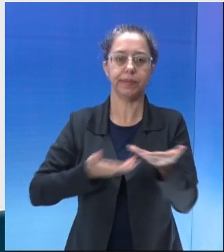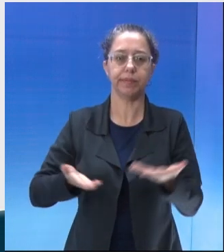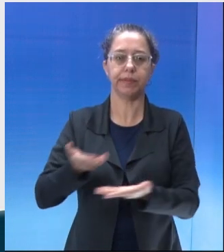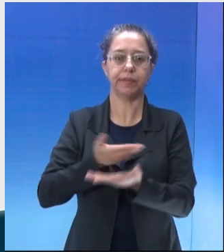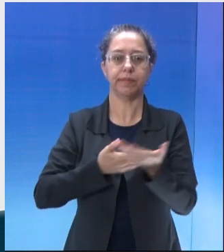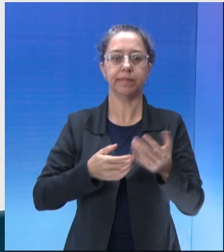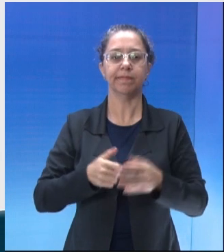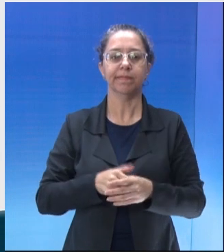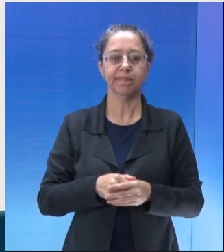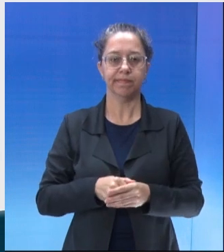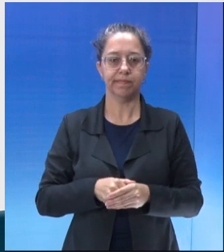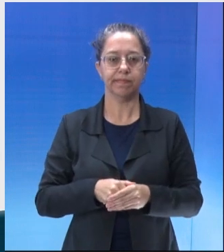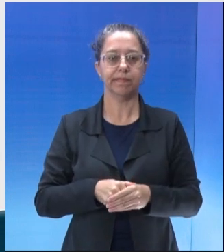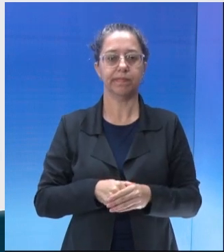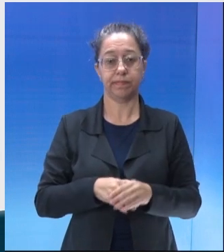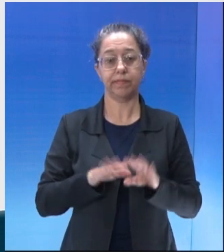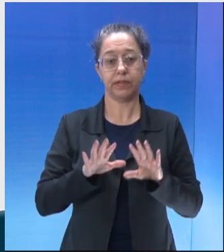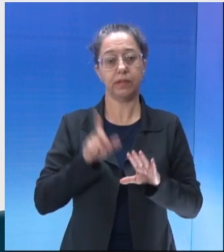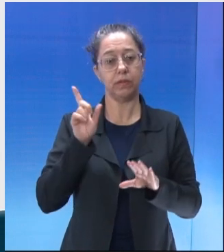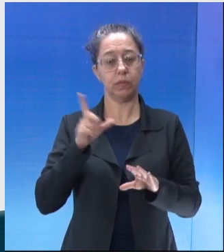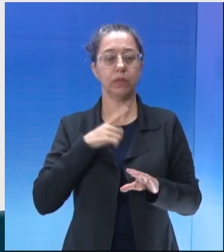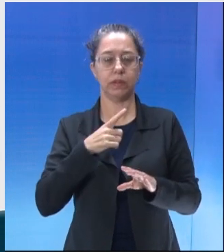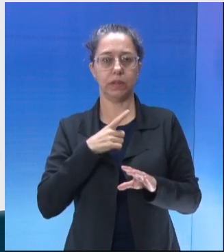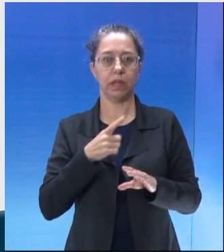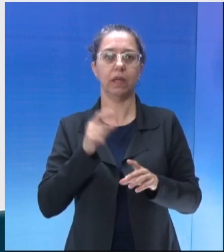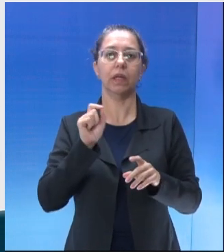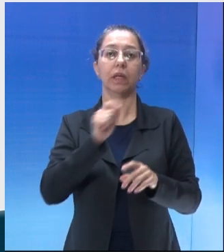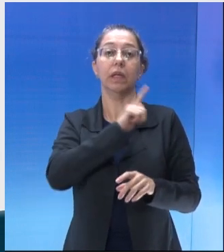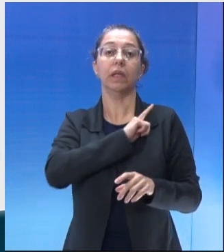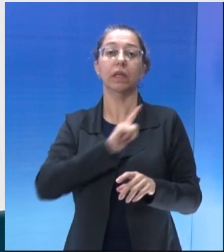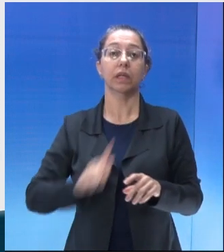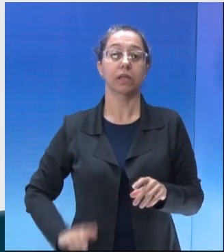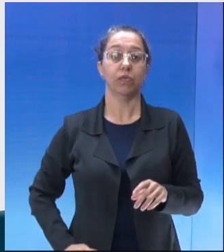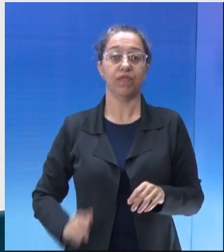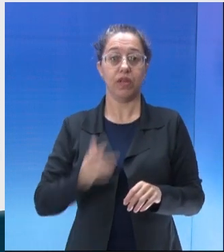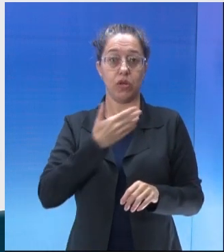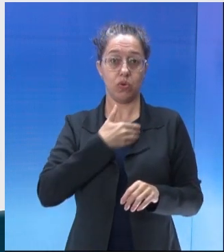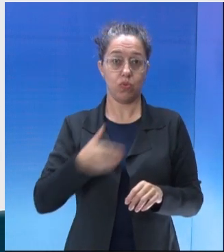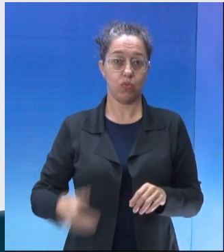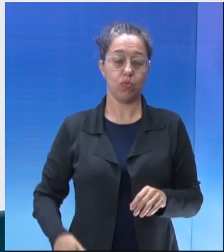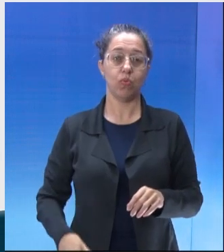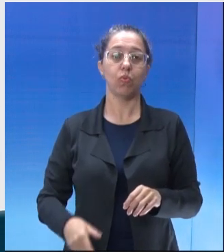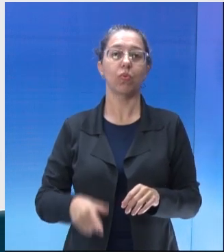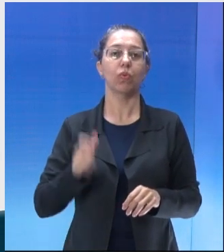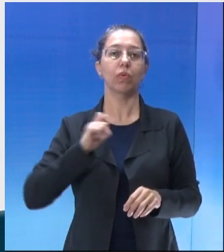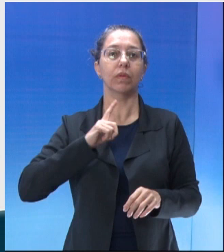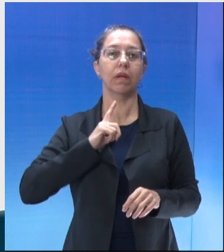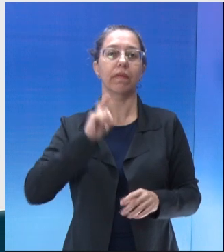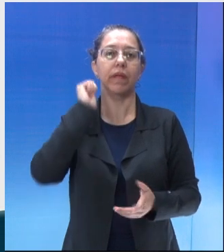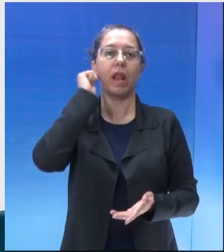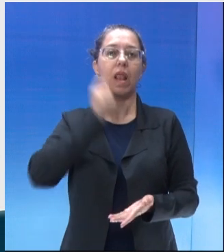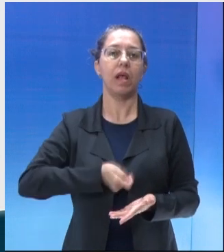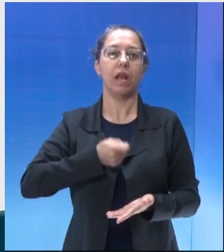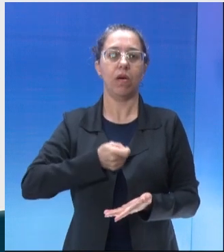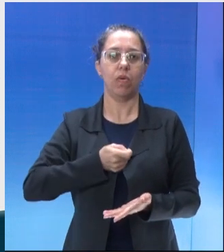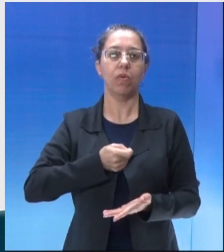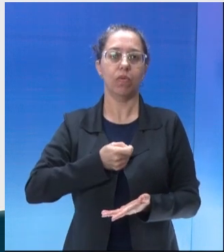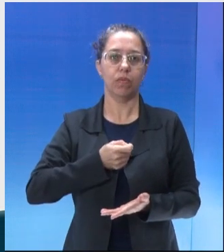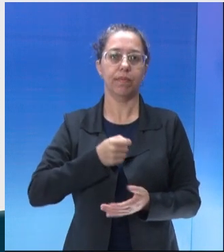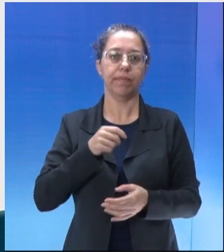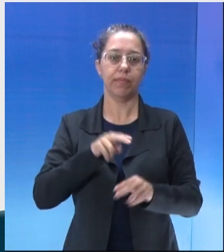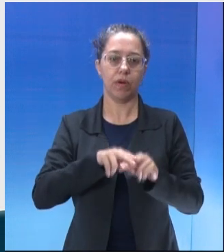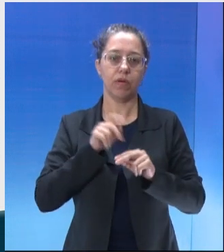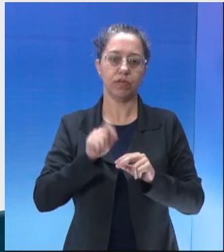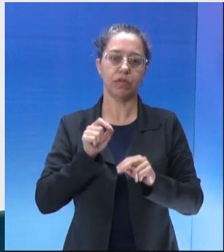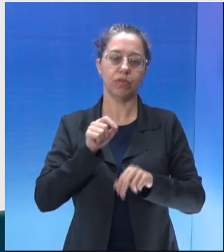improdutivas deveriam ser devolvidas ao Estado, que por sua vez seriam leiloadas mediante o pagamento em dinheiro.